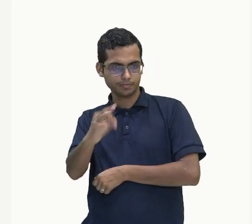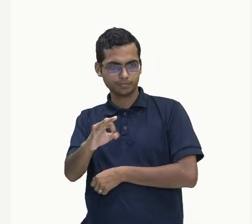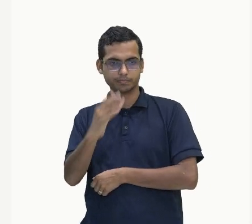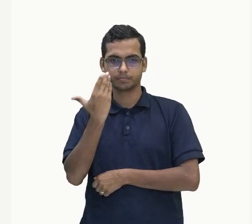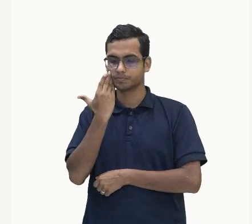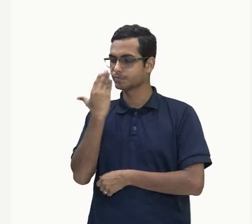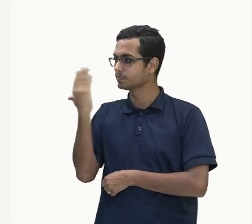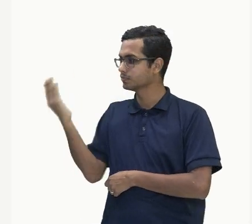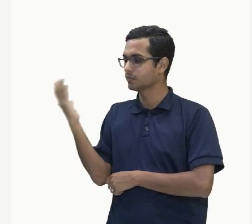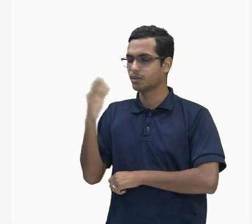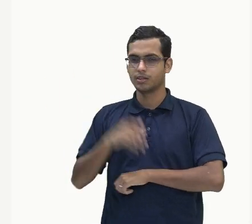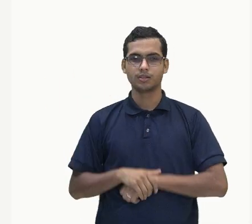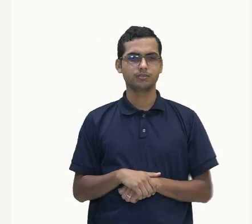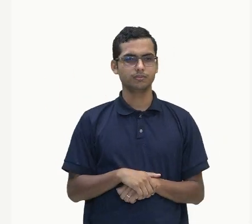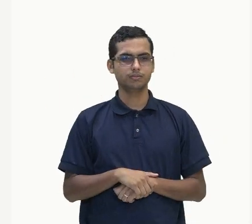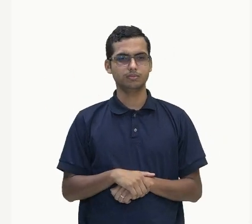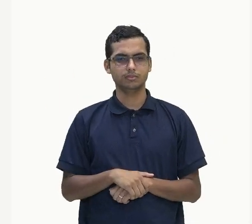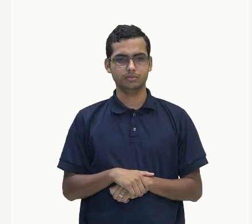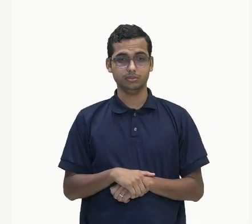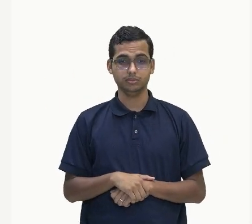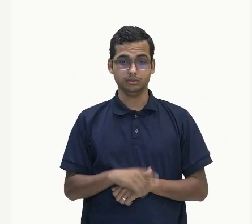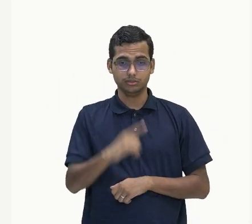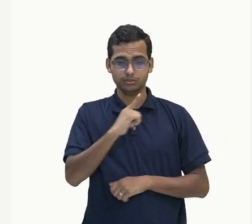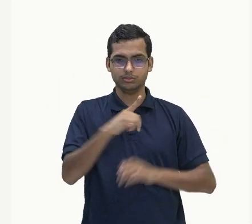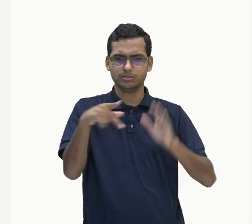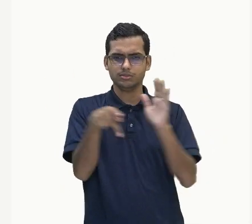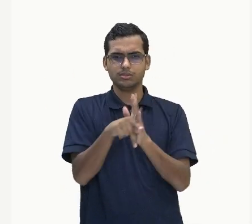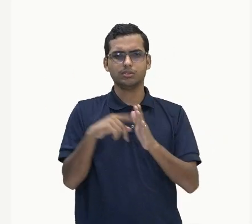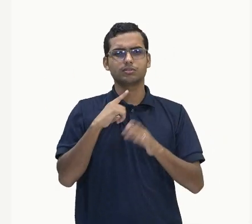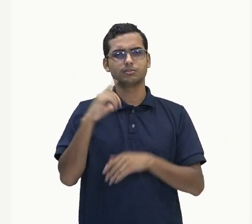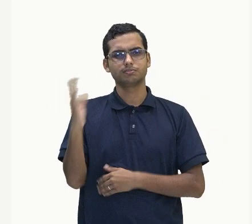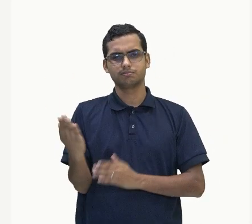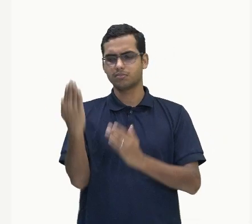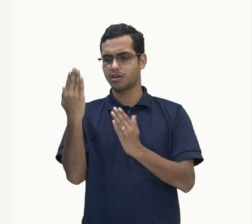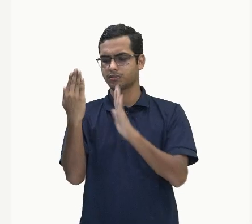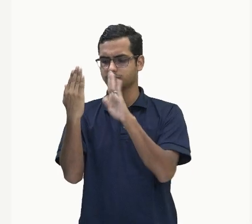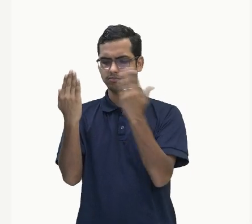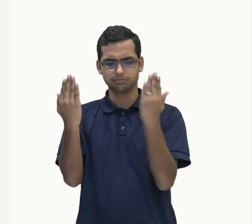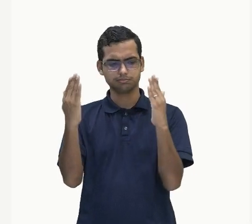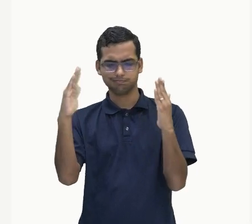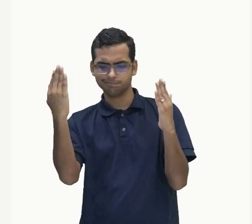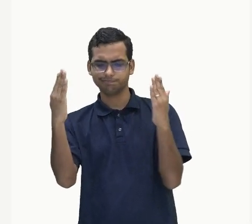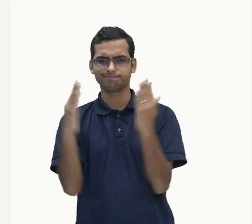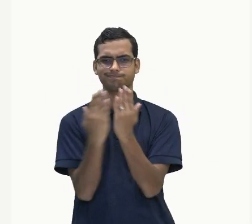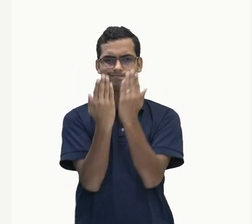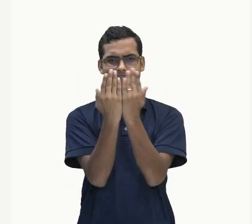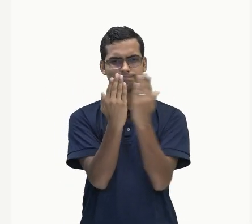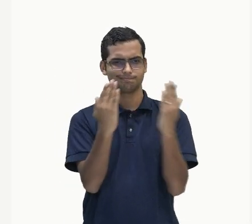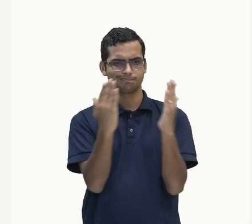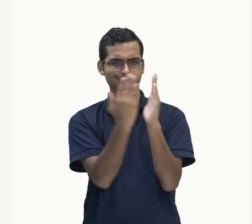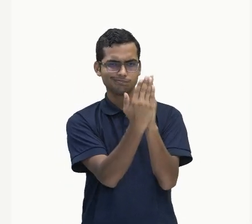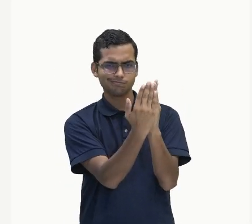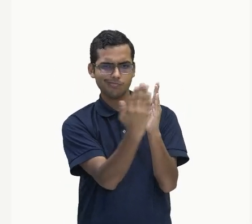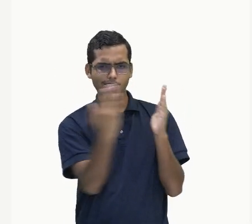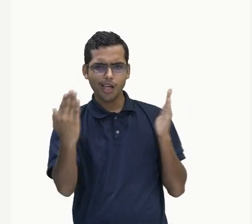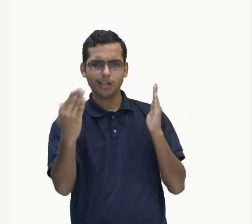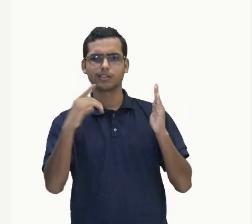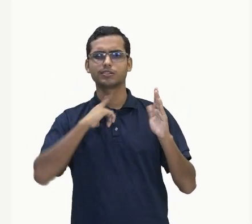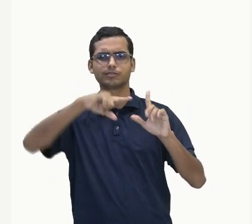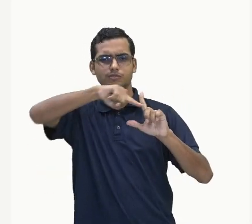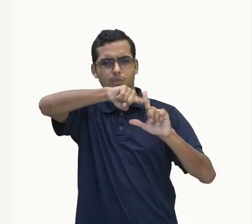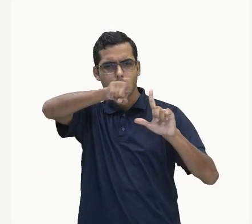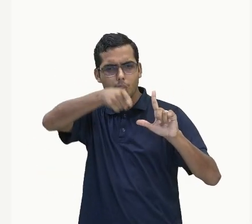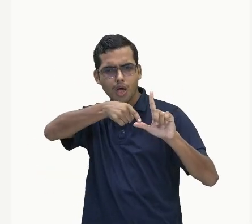ângulo. Dois espelhos planos são alinhados de modo que o ângulo que se forma entre eles é de 60